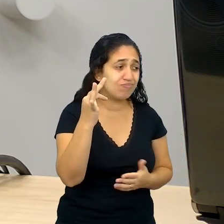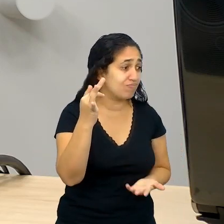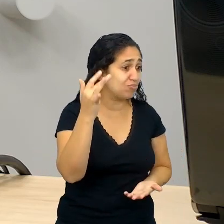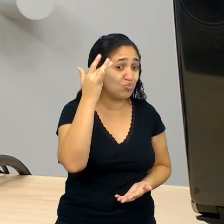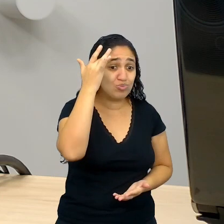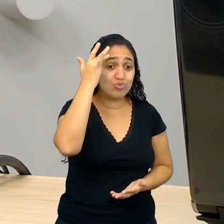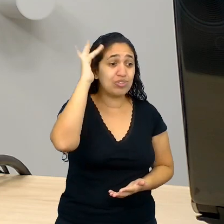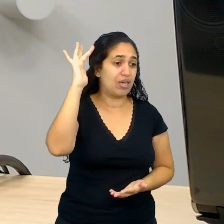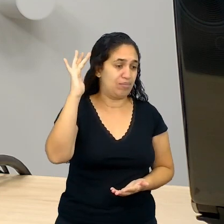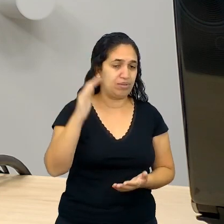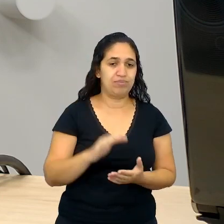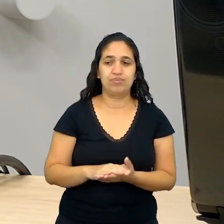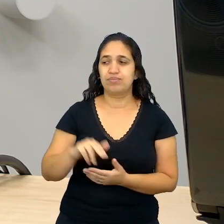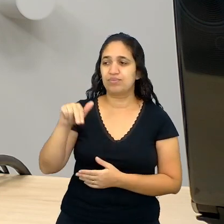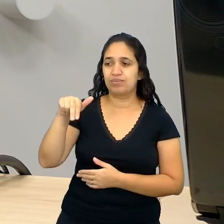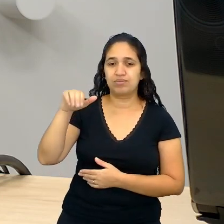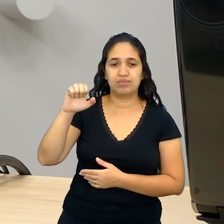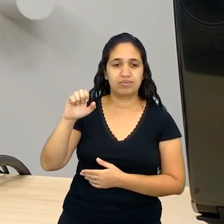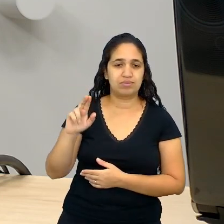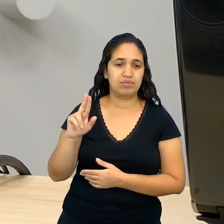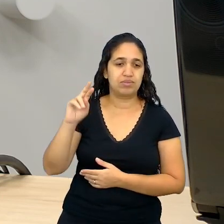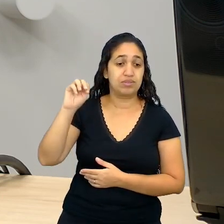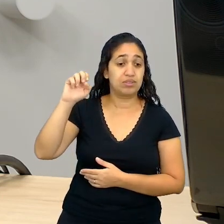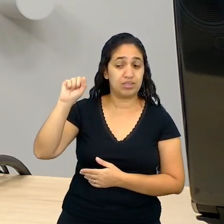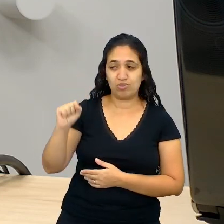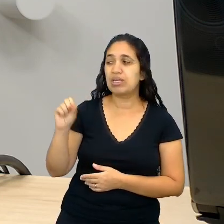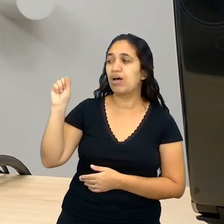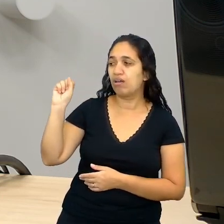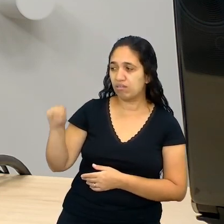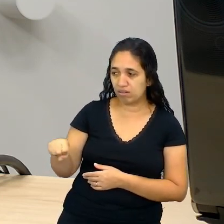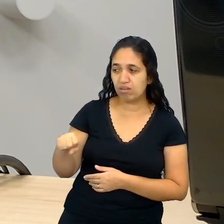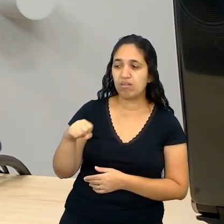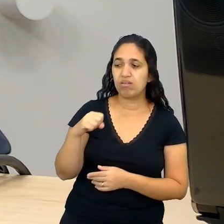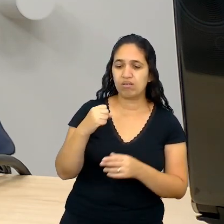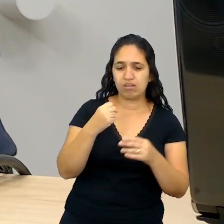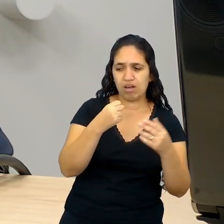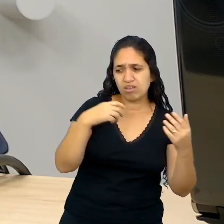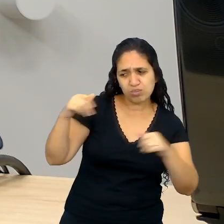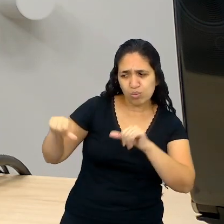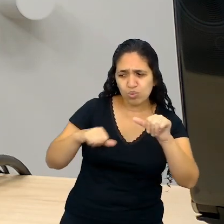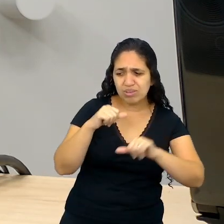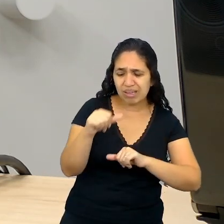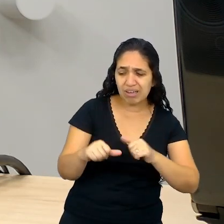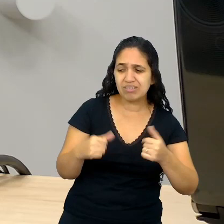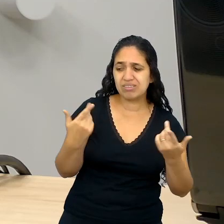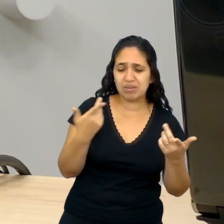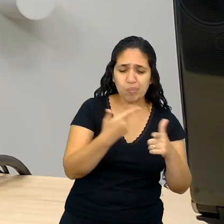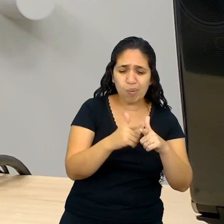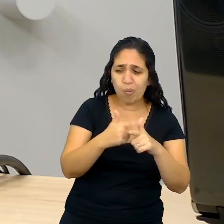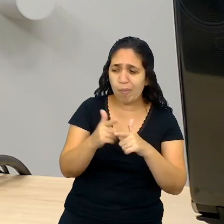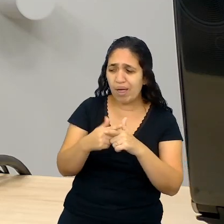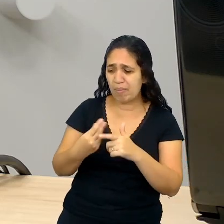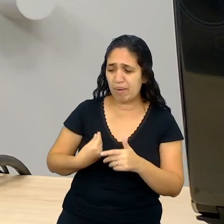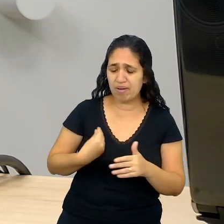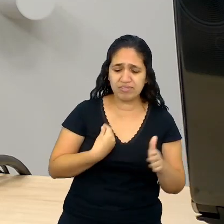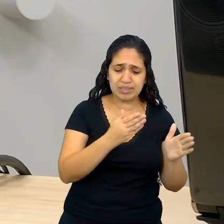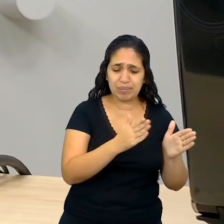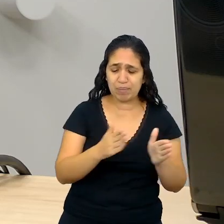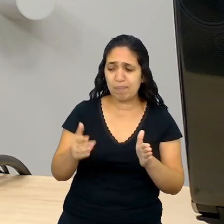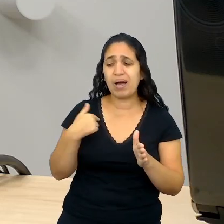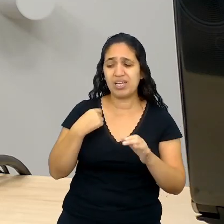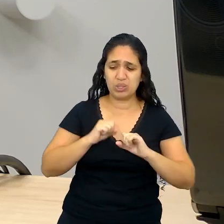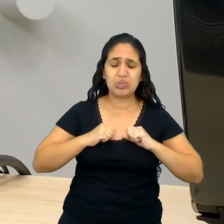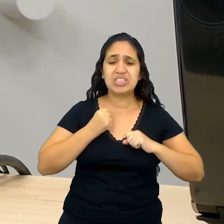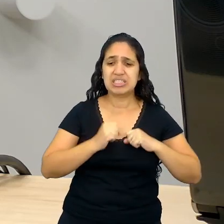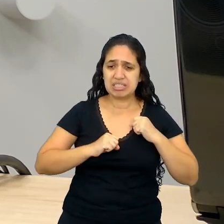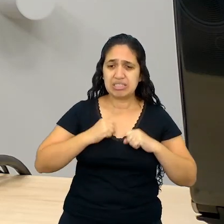planeta. A professora Neuza, sim, as mudanças que estão ocorrendo e a problemática em nosso cotidiano, ela se sente bastante ansiosa em relação a